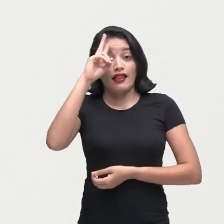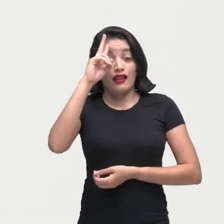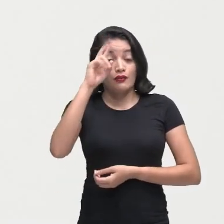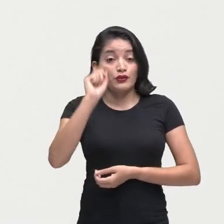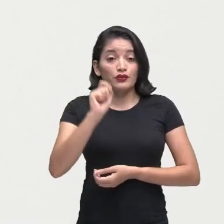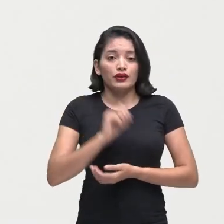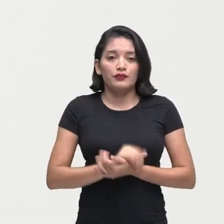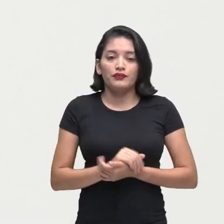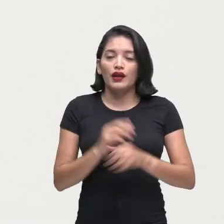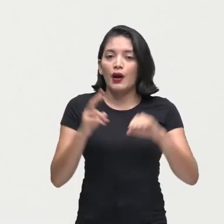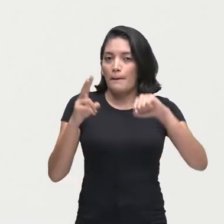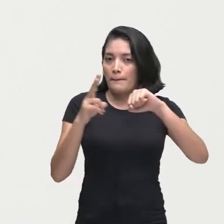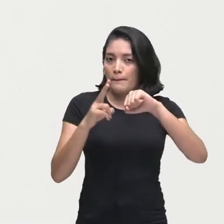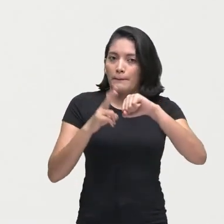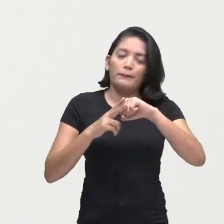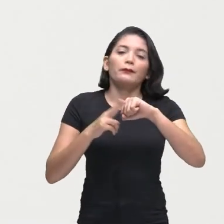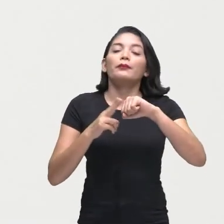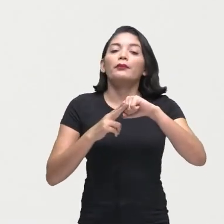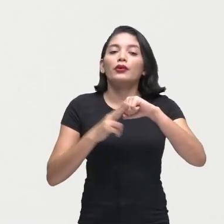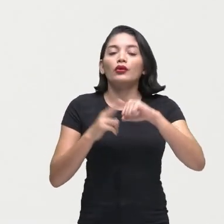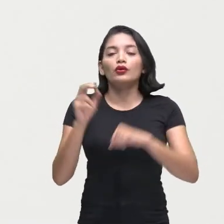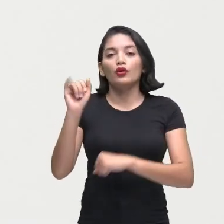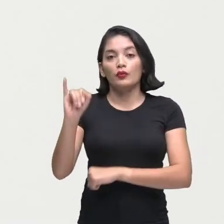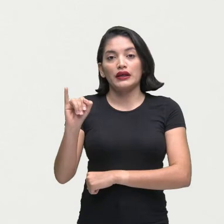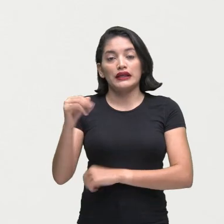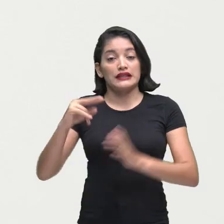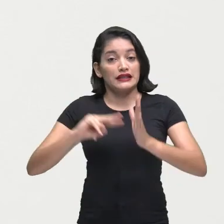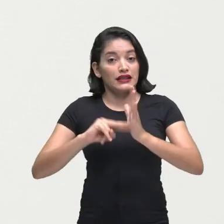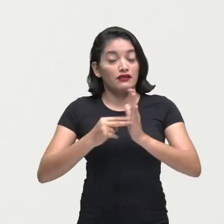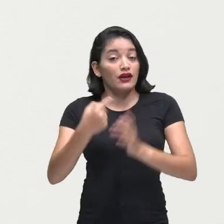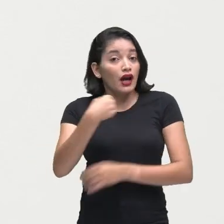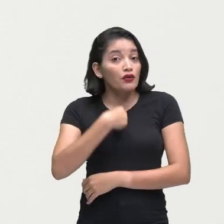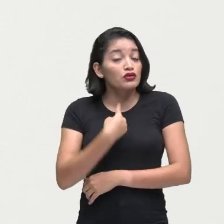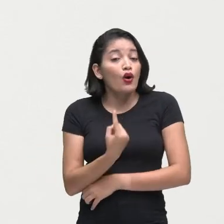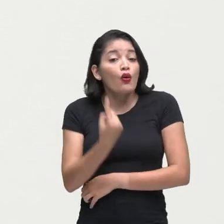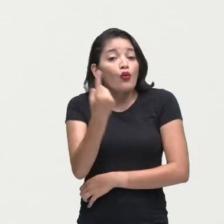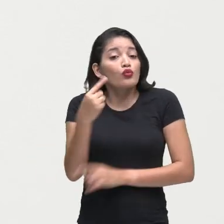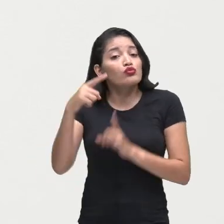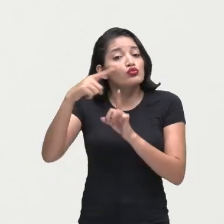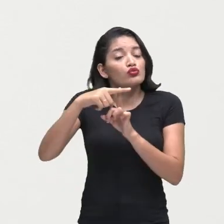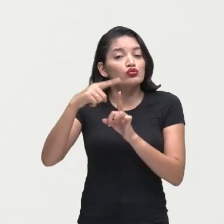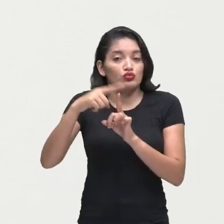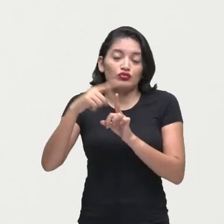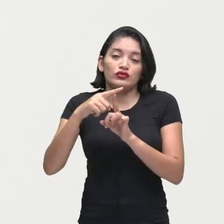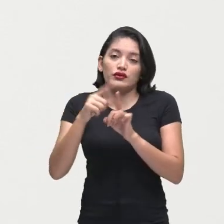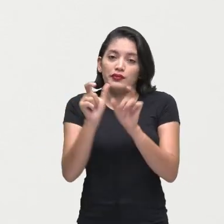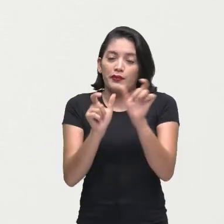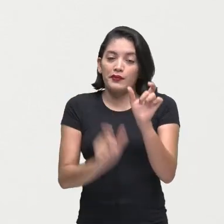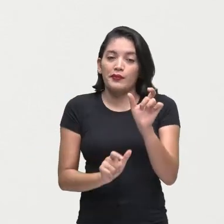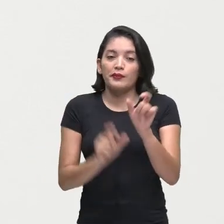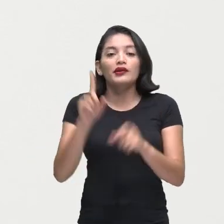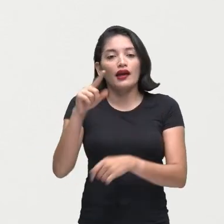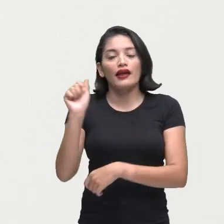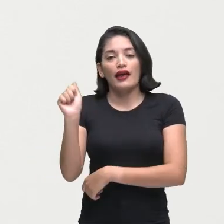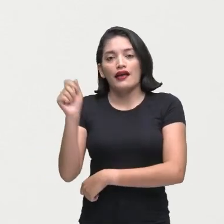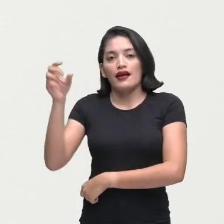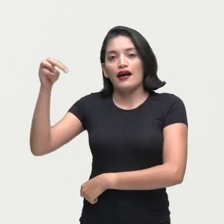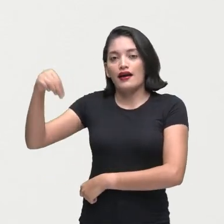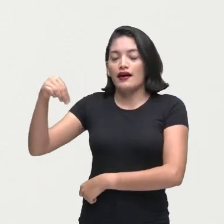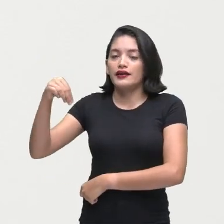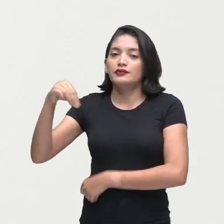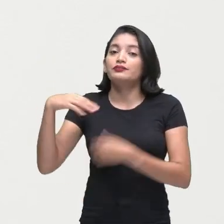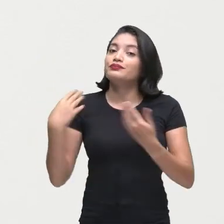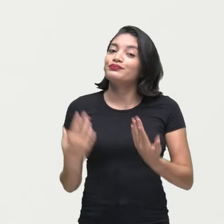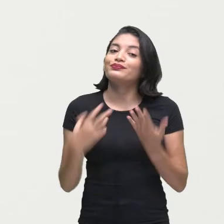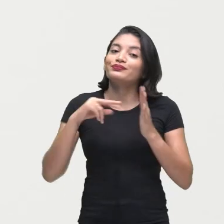esse pronome aqui ai que significa eu ele só tem uma forma de O que é essa daqui tudo bem ou